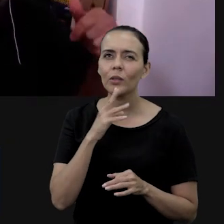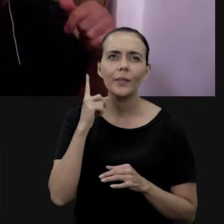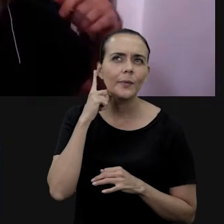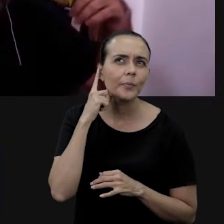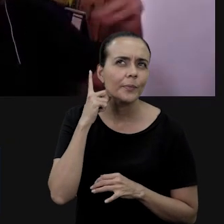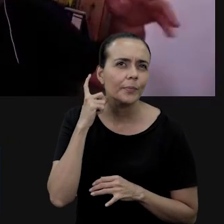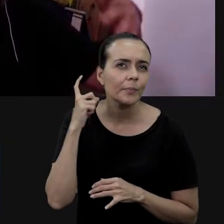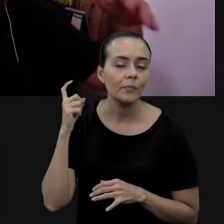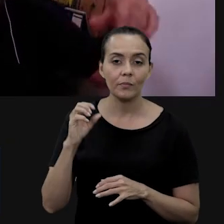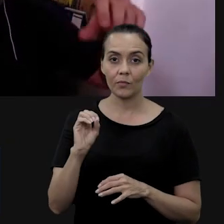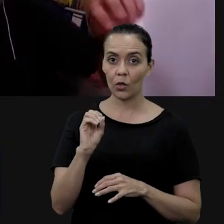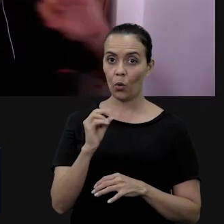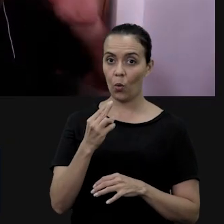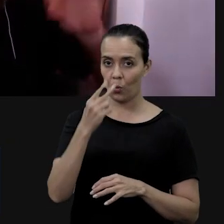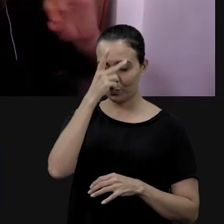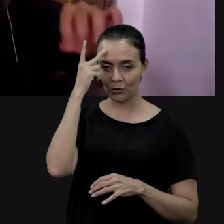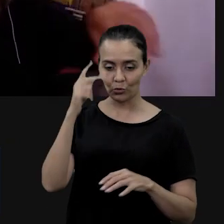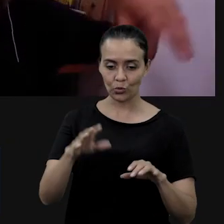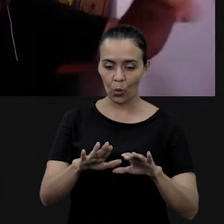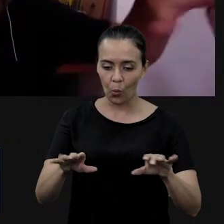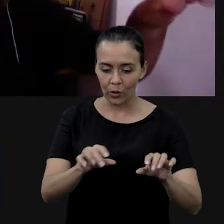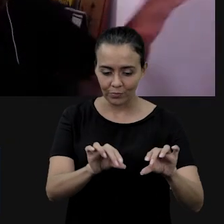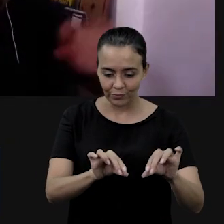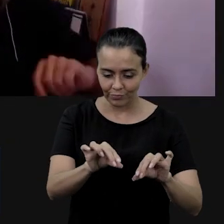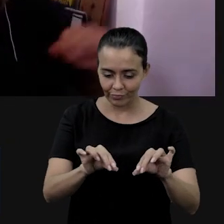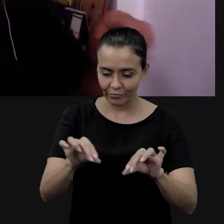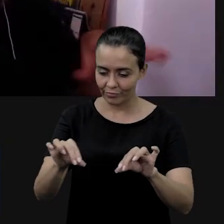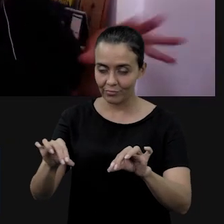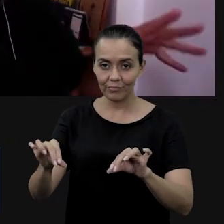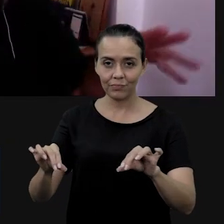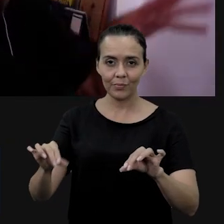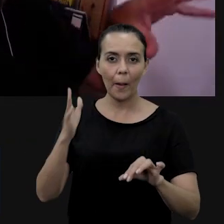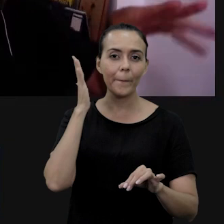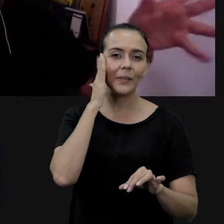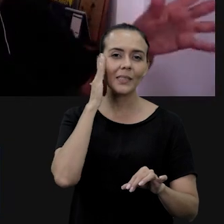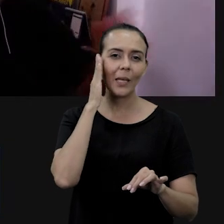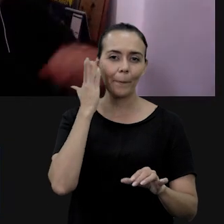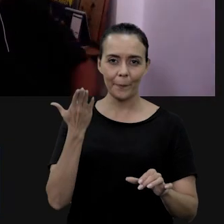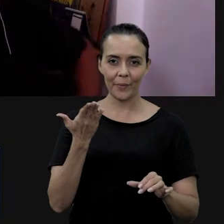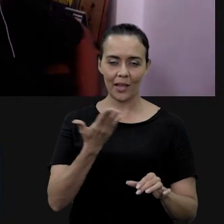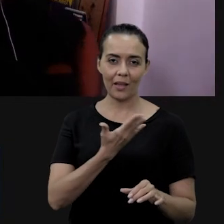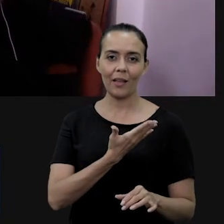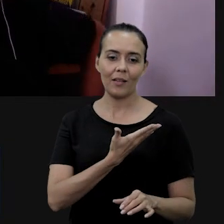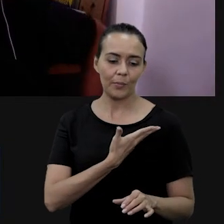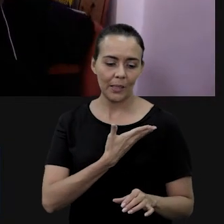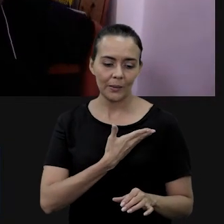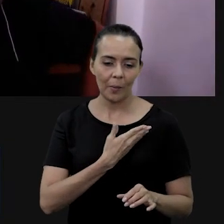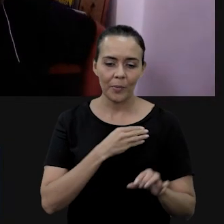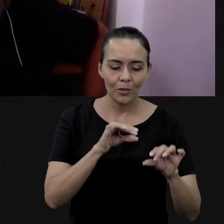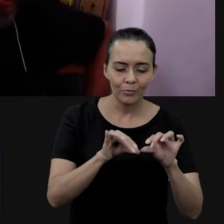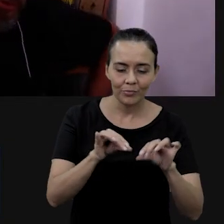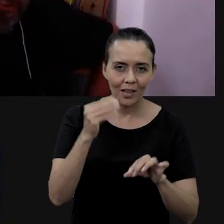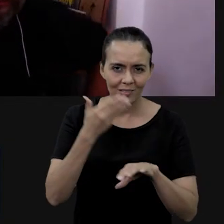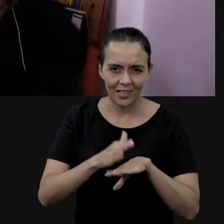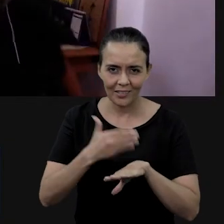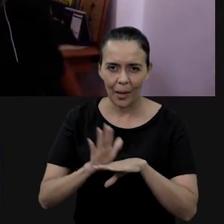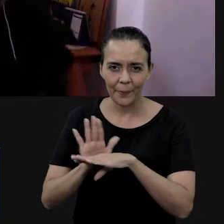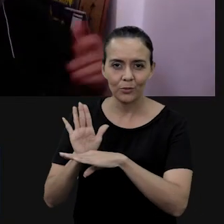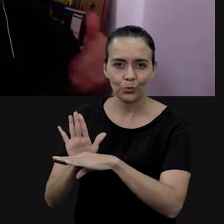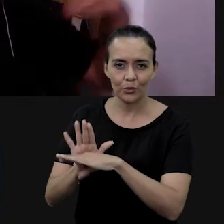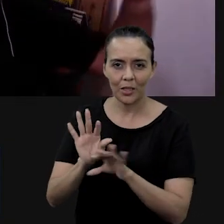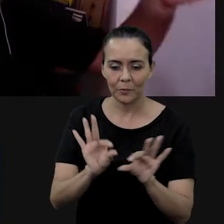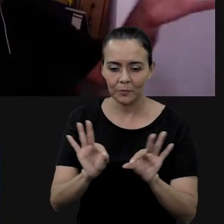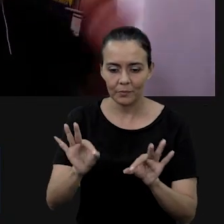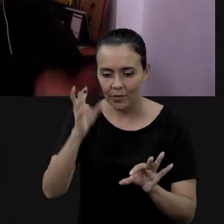também já técnico, opera a mesa de PA, né, para os músicos, para os amigos músicos,